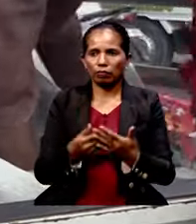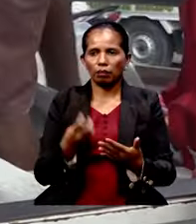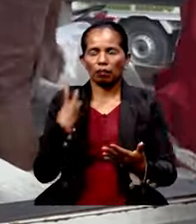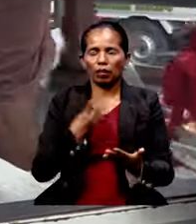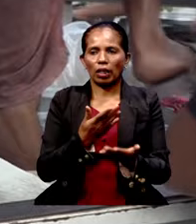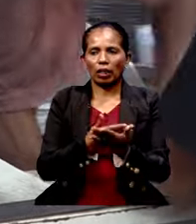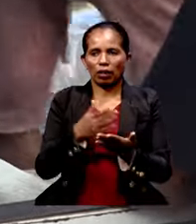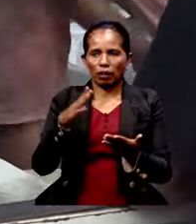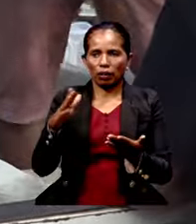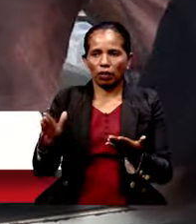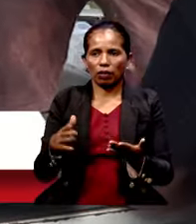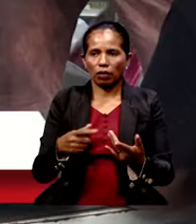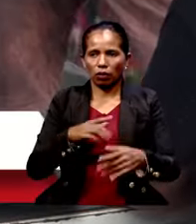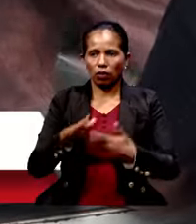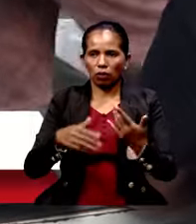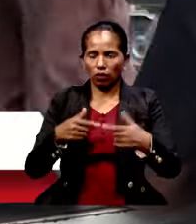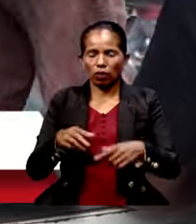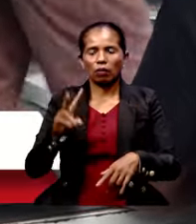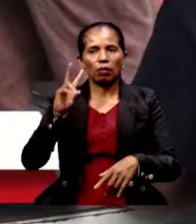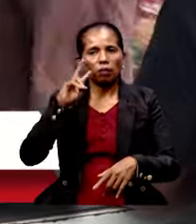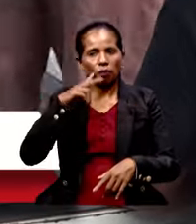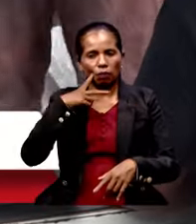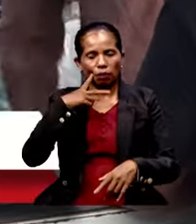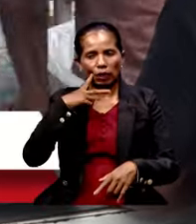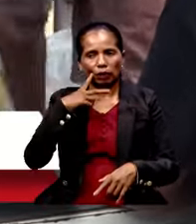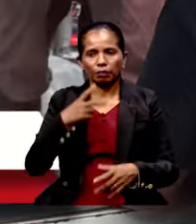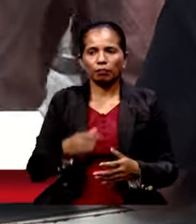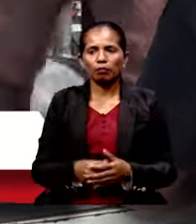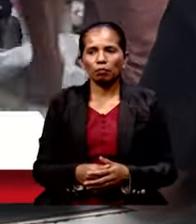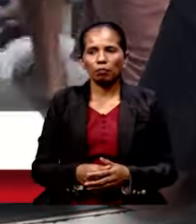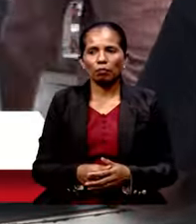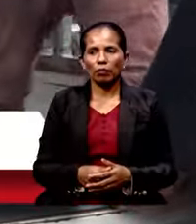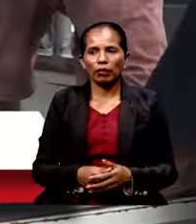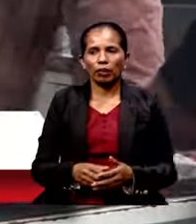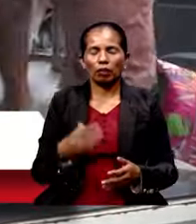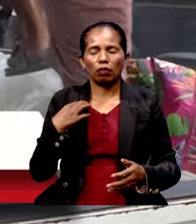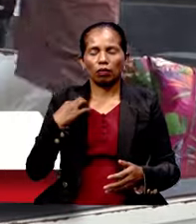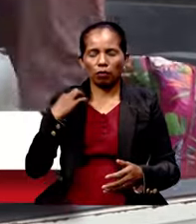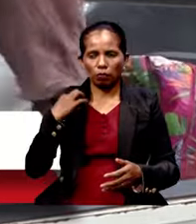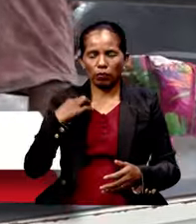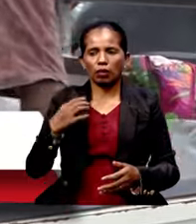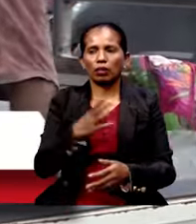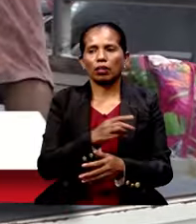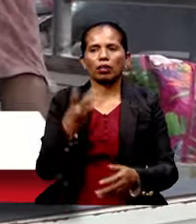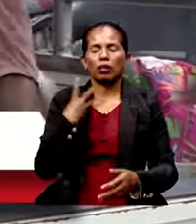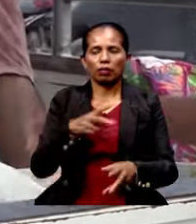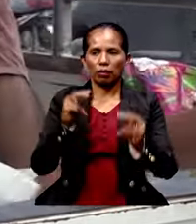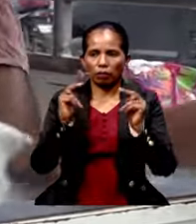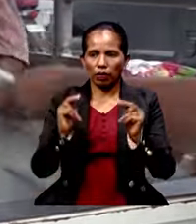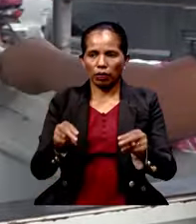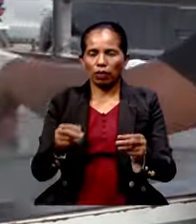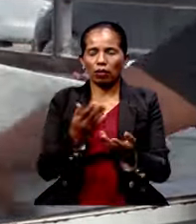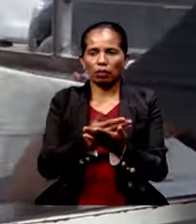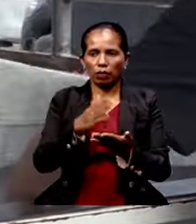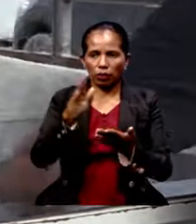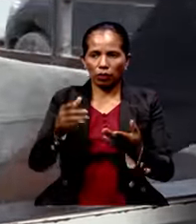la nesan, ba hutu ho modo be, buat sira ba ropa, buat nebe, ami terjiza ami